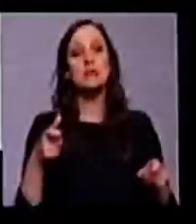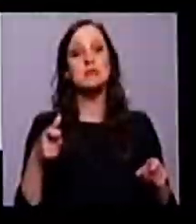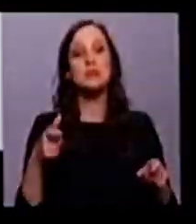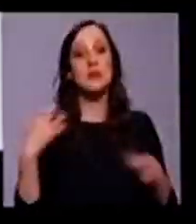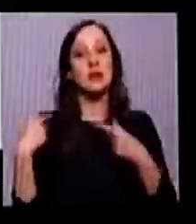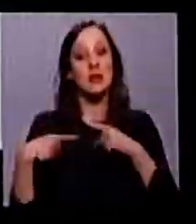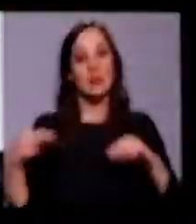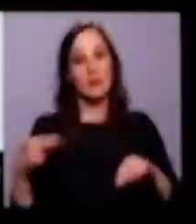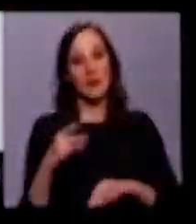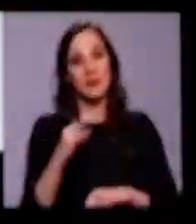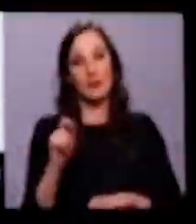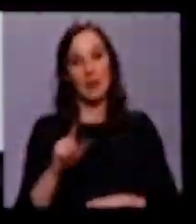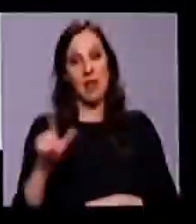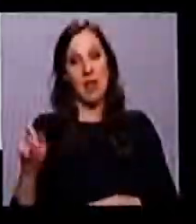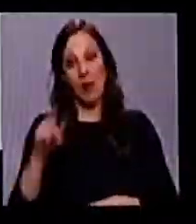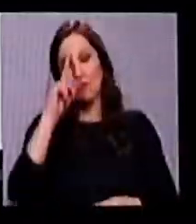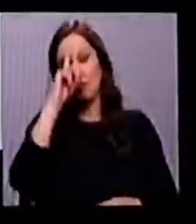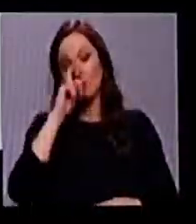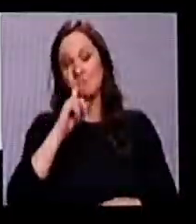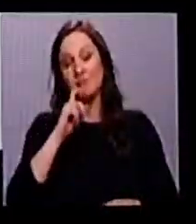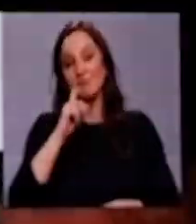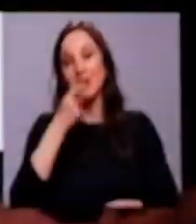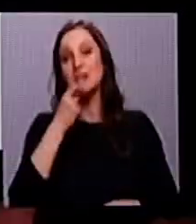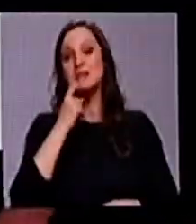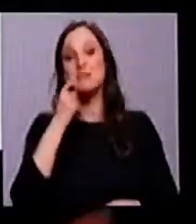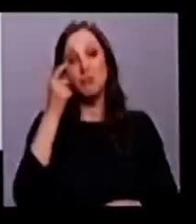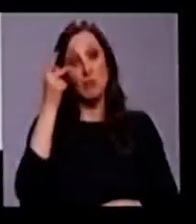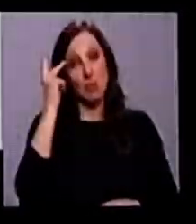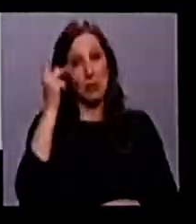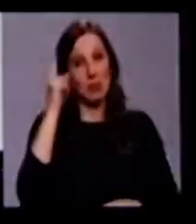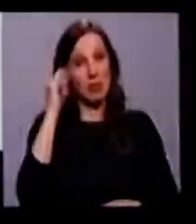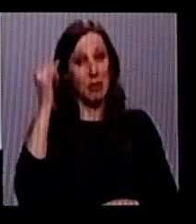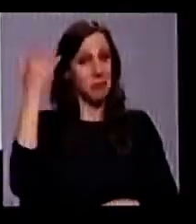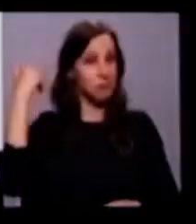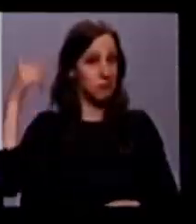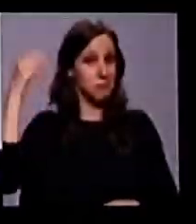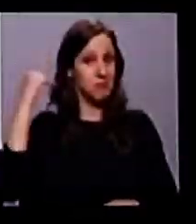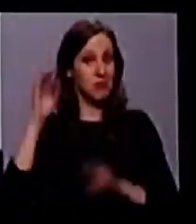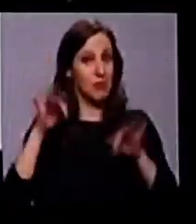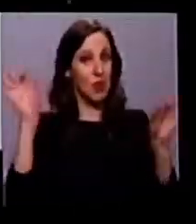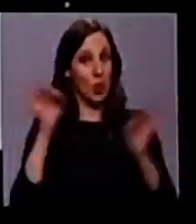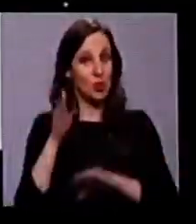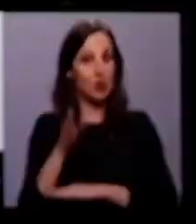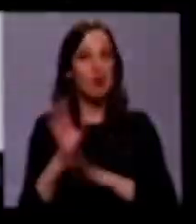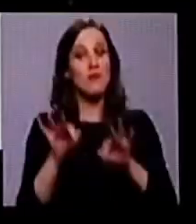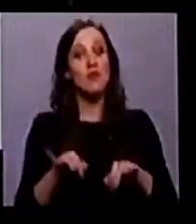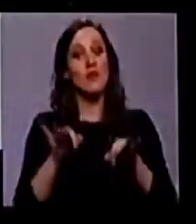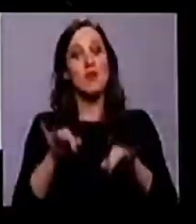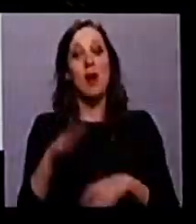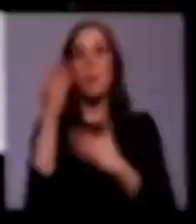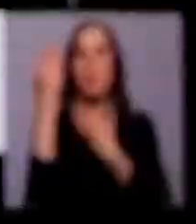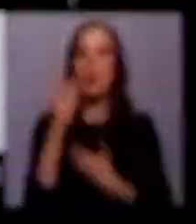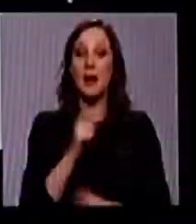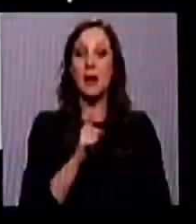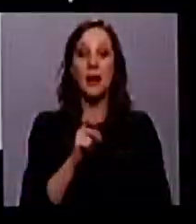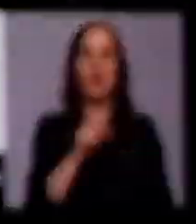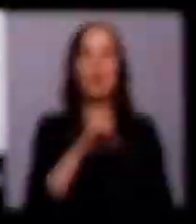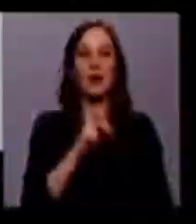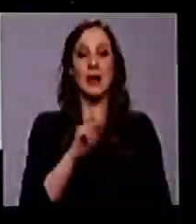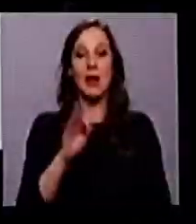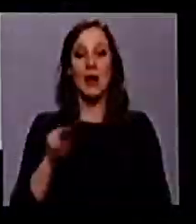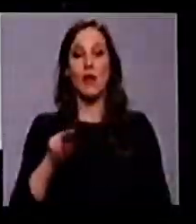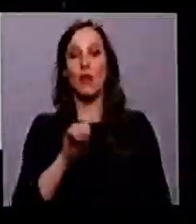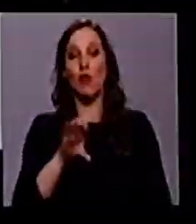em Vizela, onde se reviveram os ideais de Abril. Este concerto terminou, então, como disse, justamente com uma homenagem a Zeca Afonso. Foi a resposta